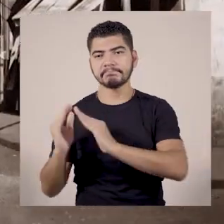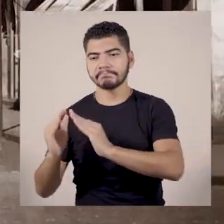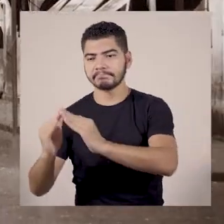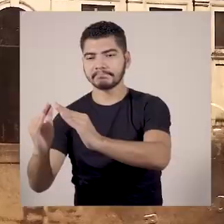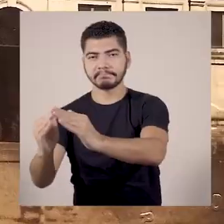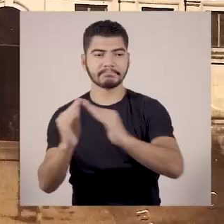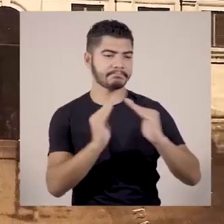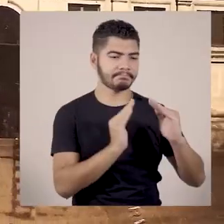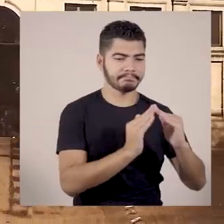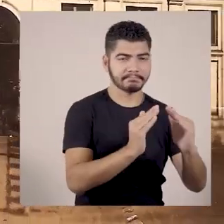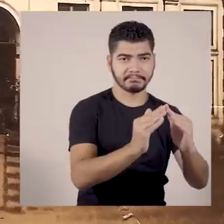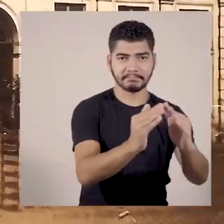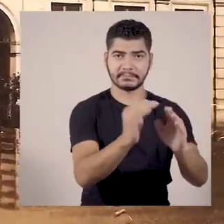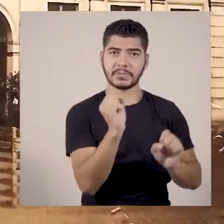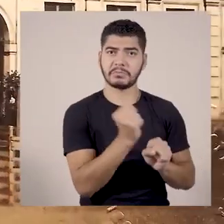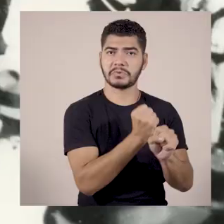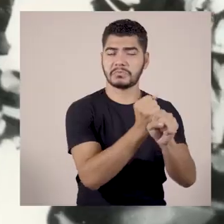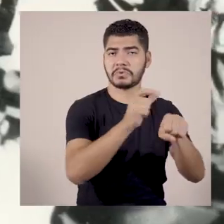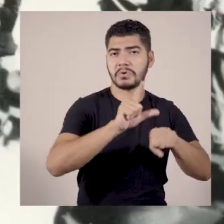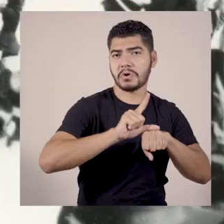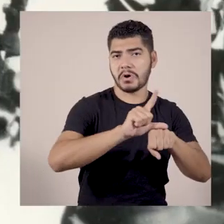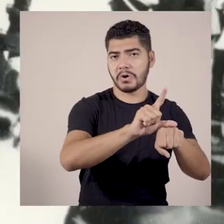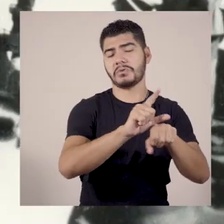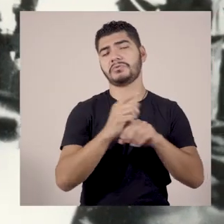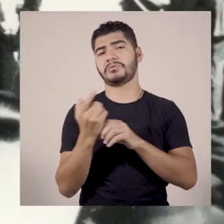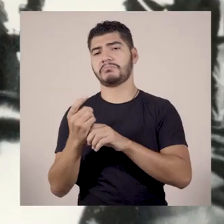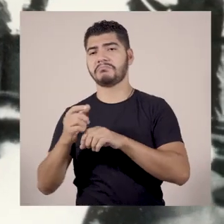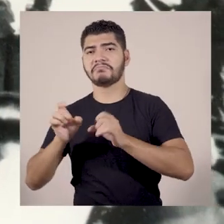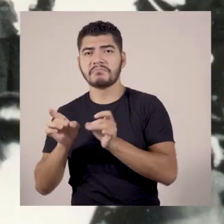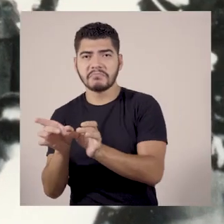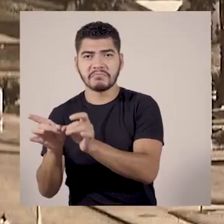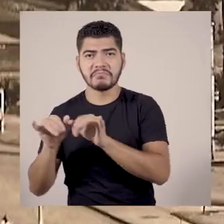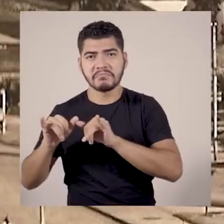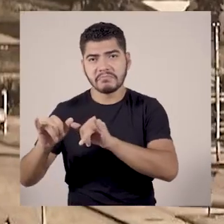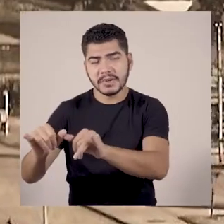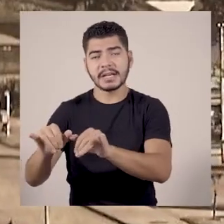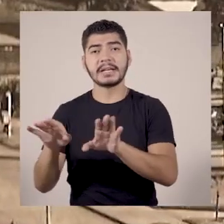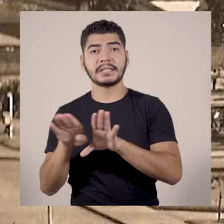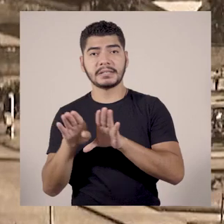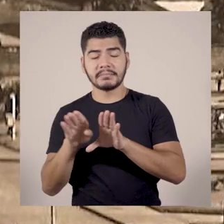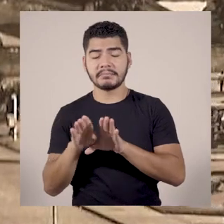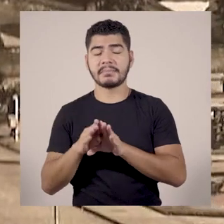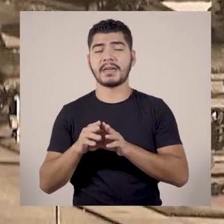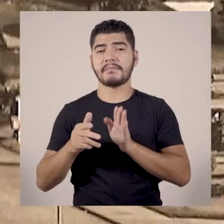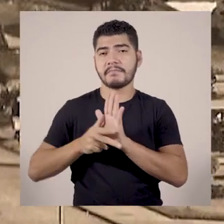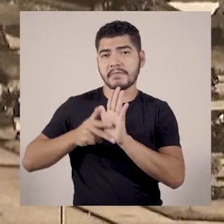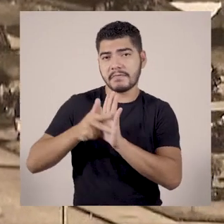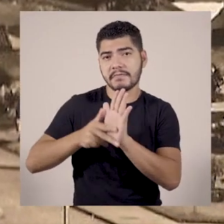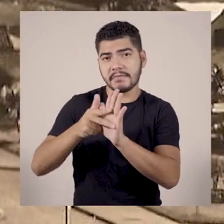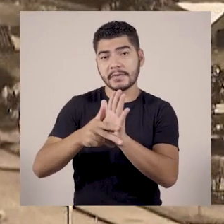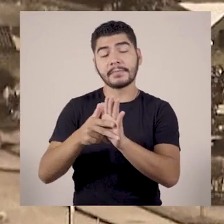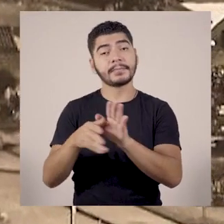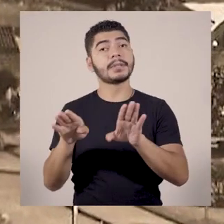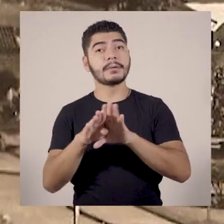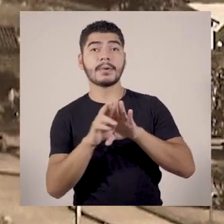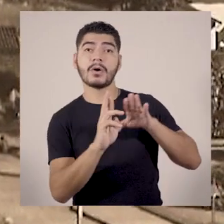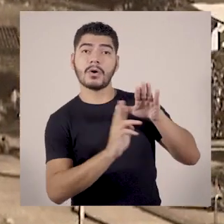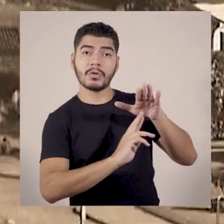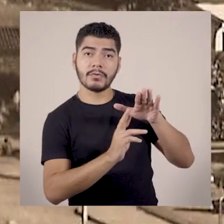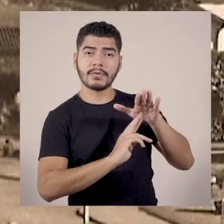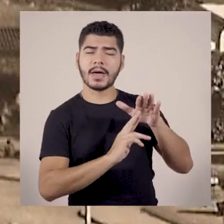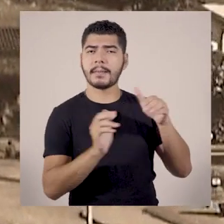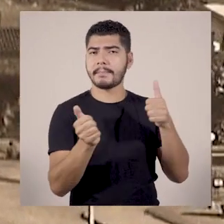construídas lojas, mercados, a estrada de ferro e até mesmo a estação rodoviária, que conviveram ali lado a